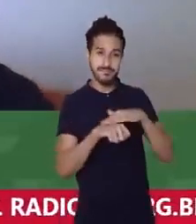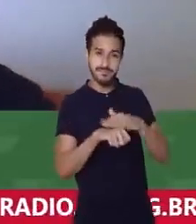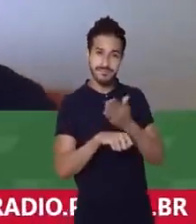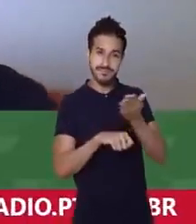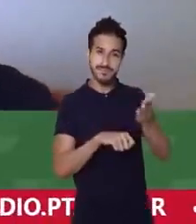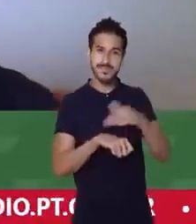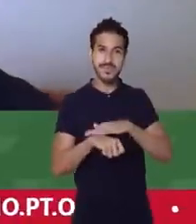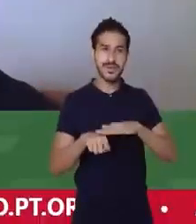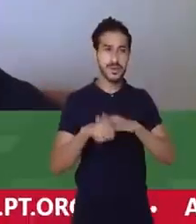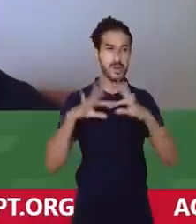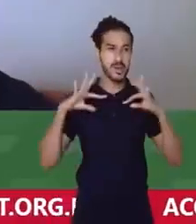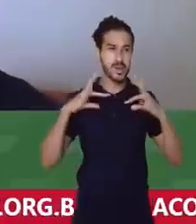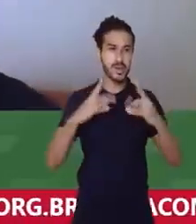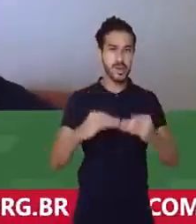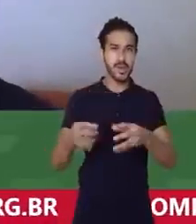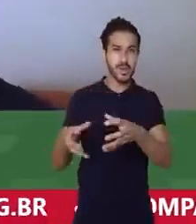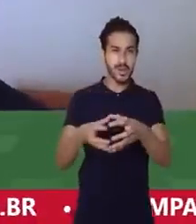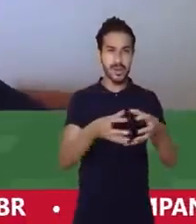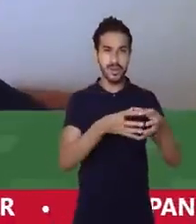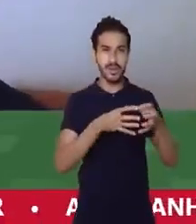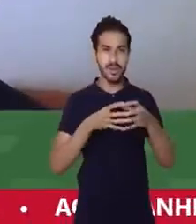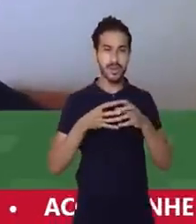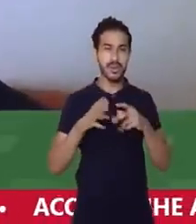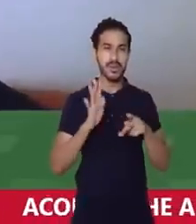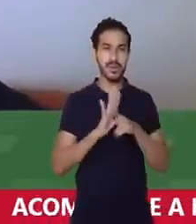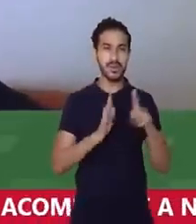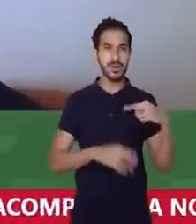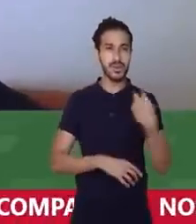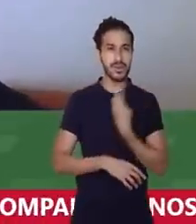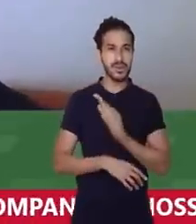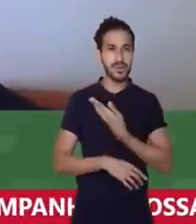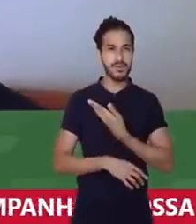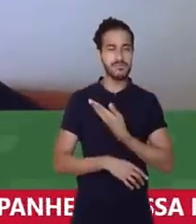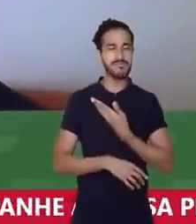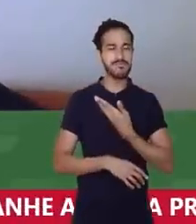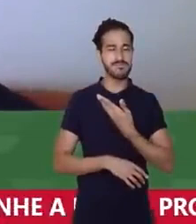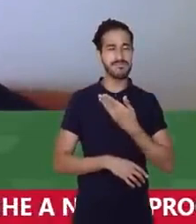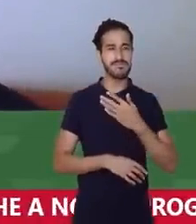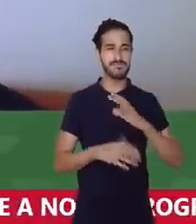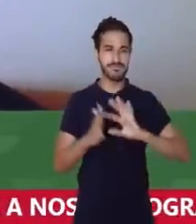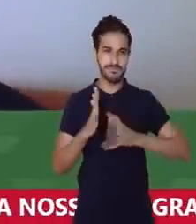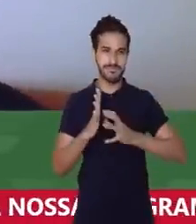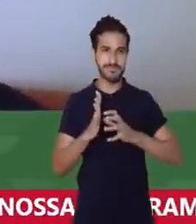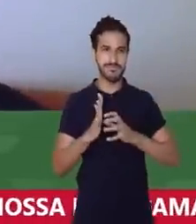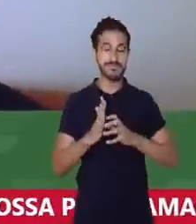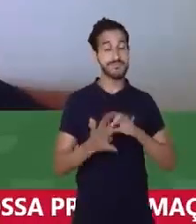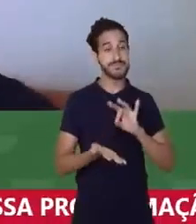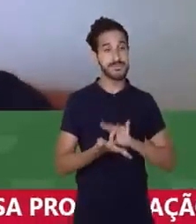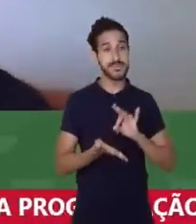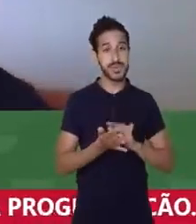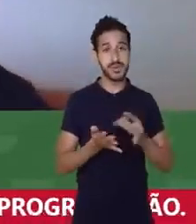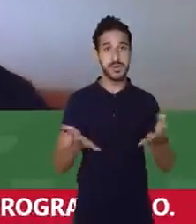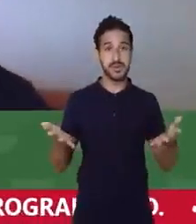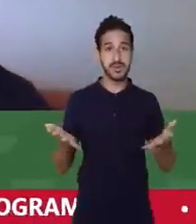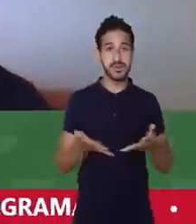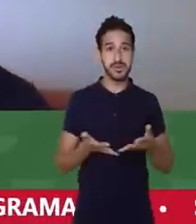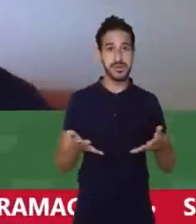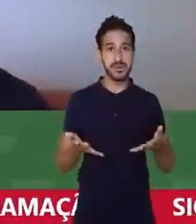estou falando com toda a bancada do nosso querido Partido dos Trabalhadores. De fato,